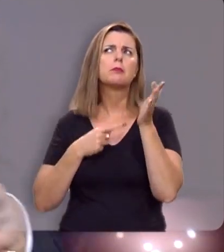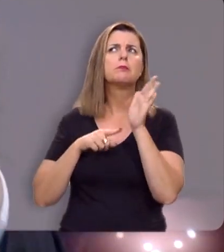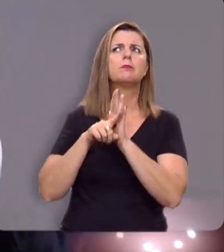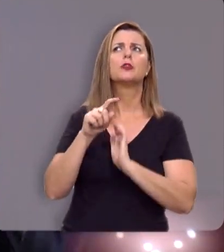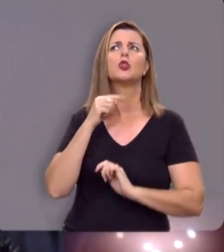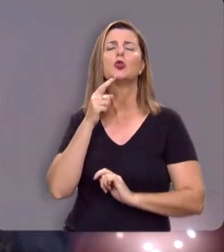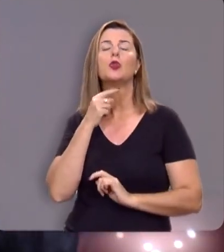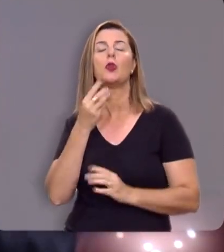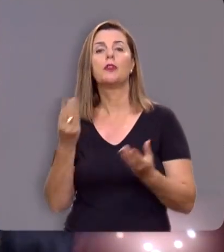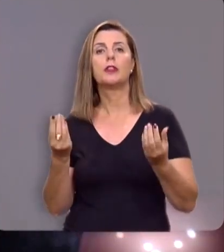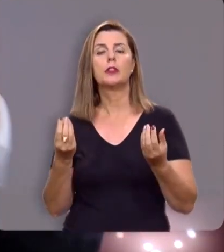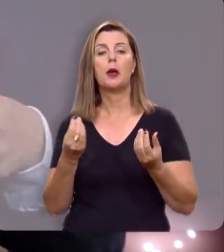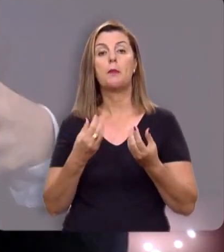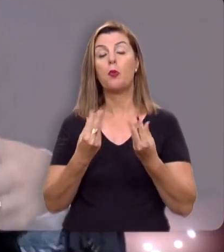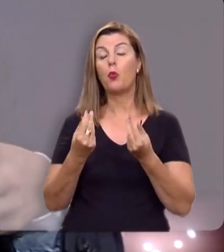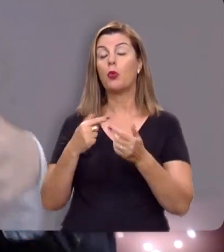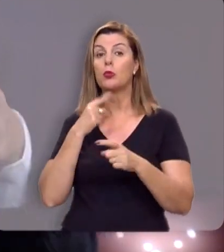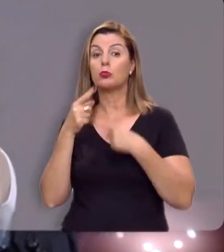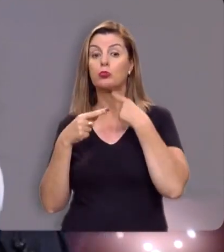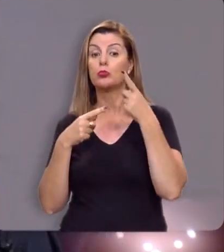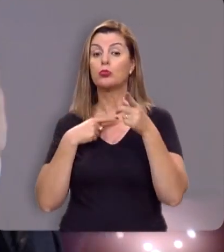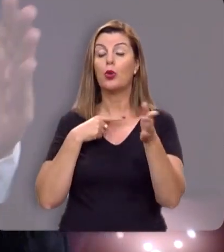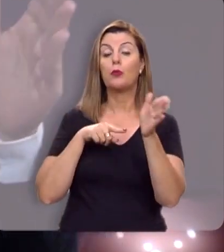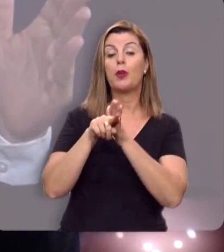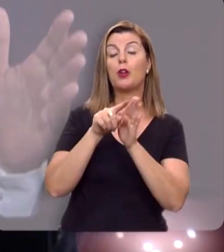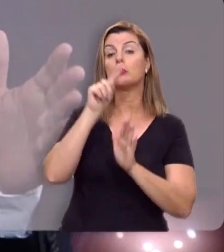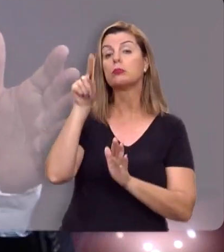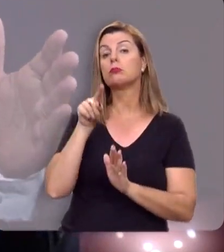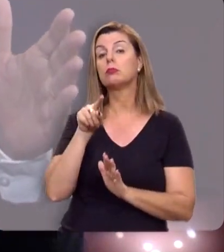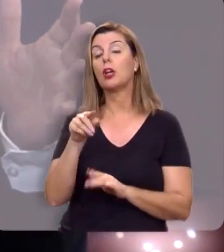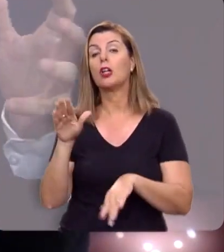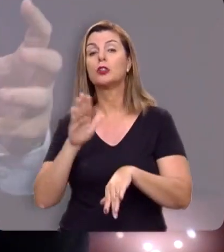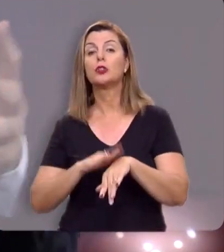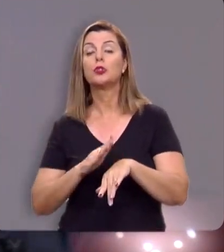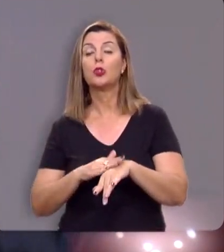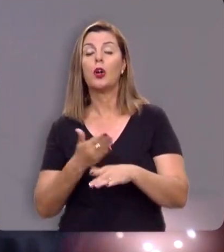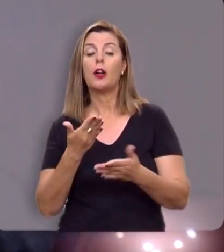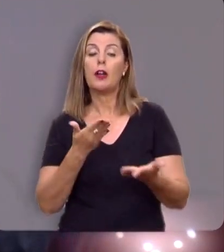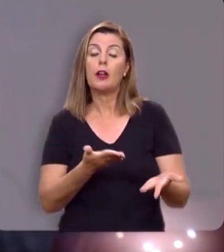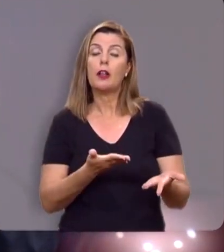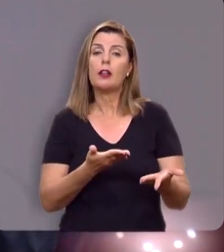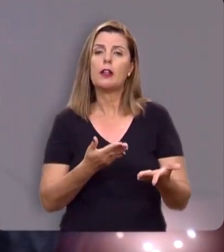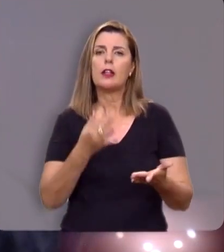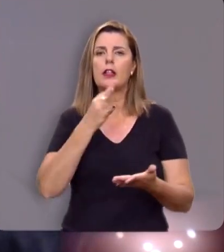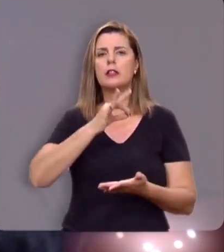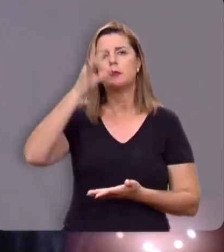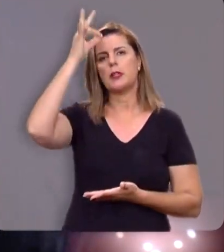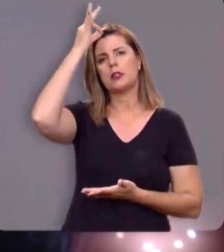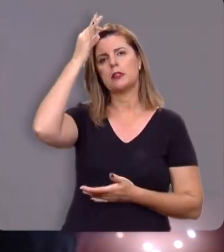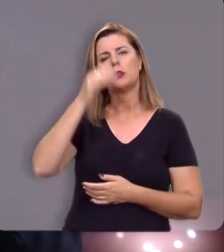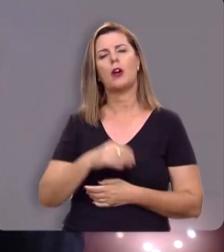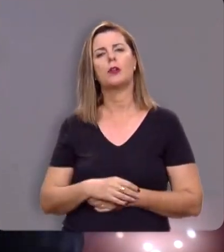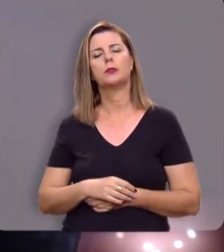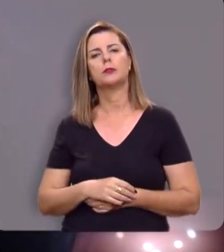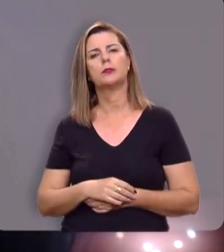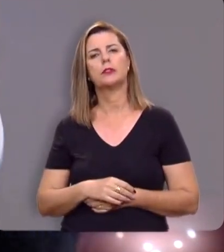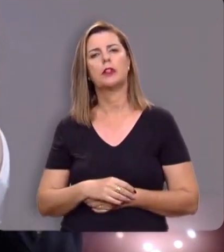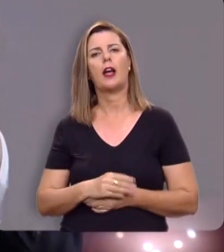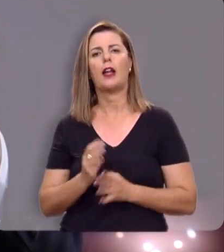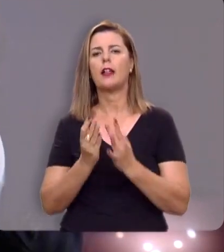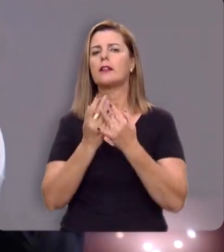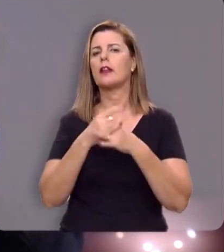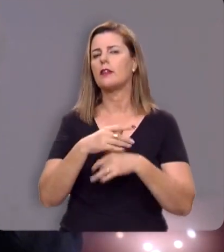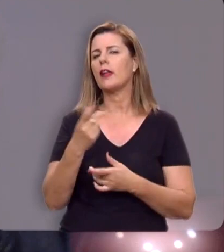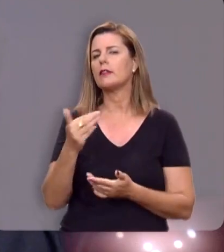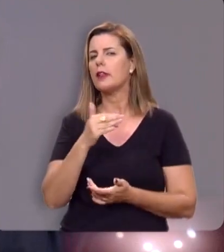muitas das perguntas e dos questionamentos que as pessoas têm em um viés da espiritualidade passam né,